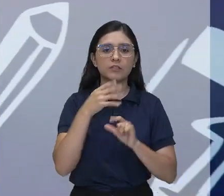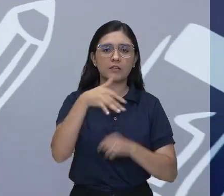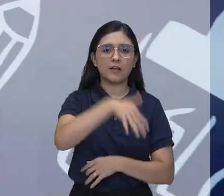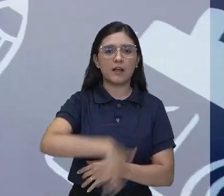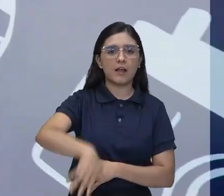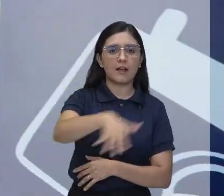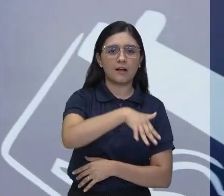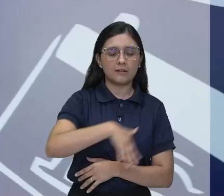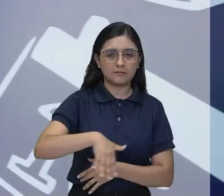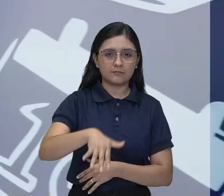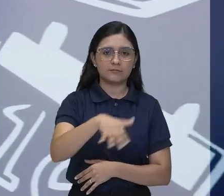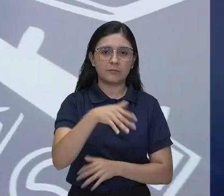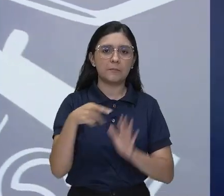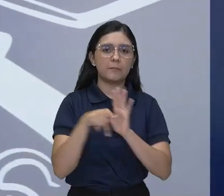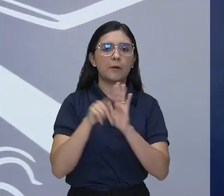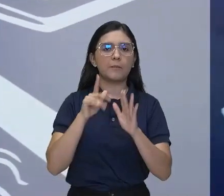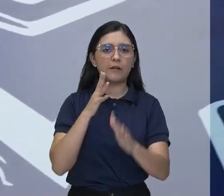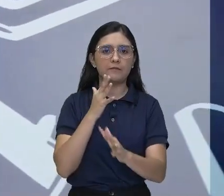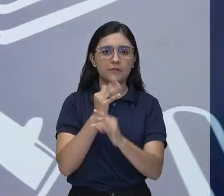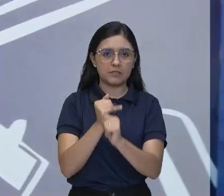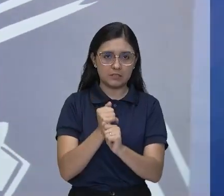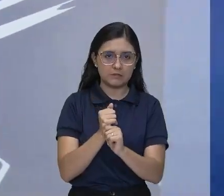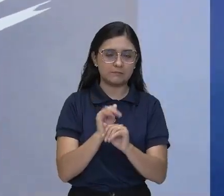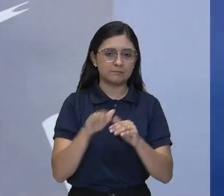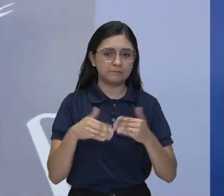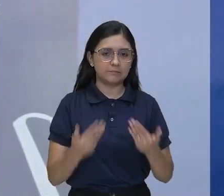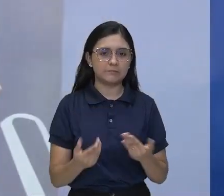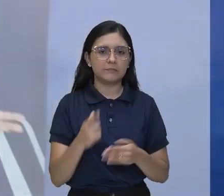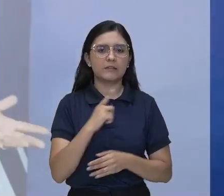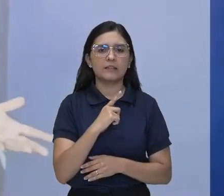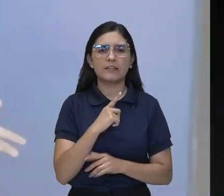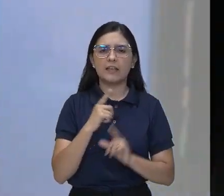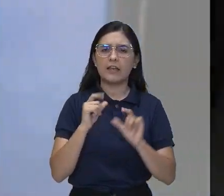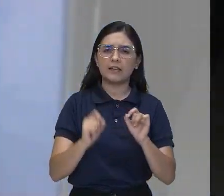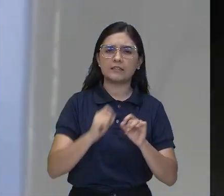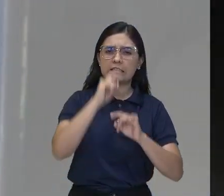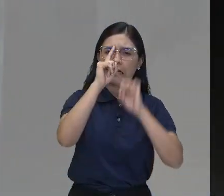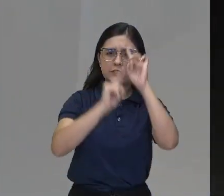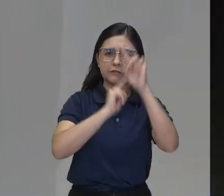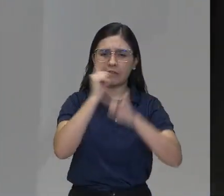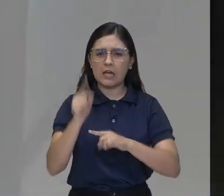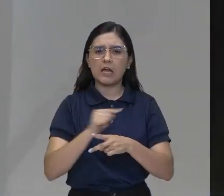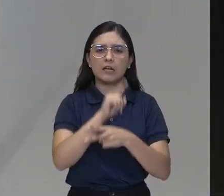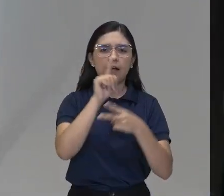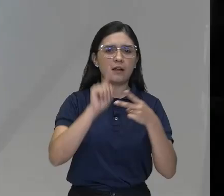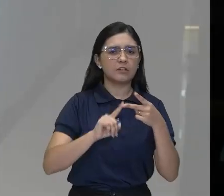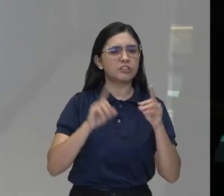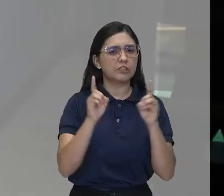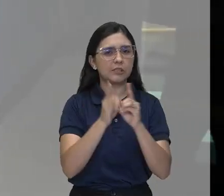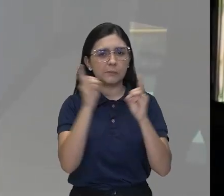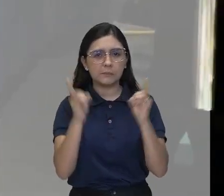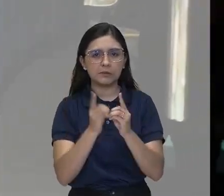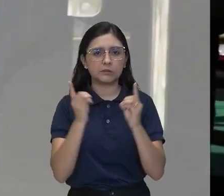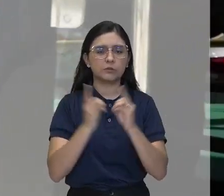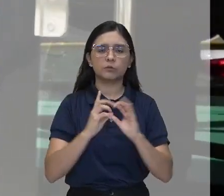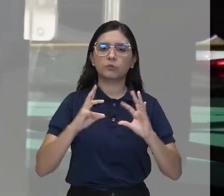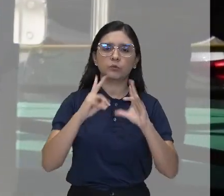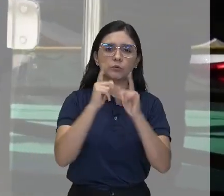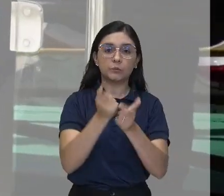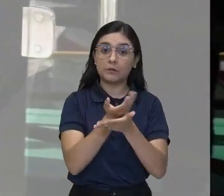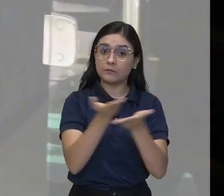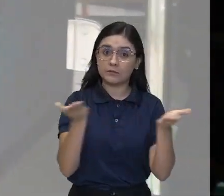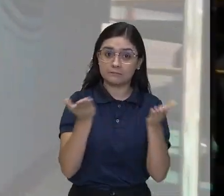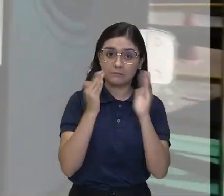e o universo da física, que está cheio de criatividade, dinamismo, tudo para